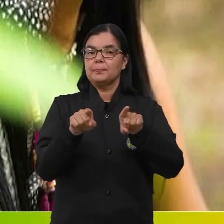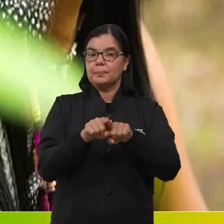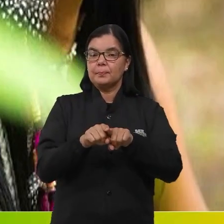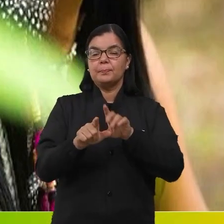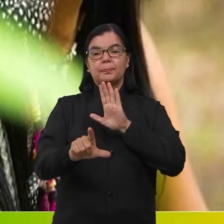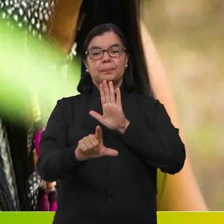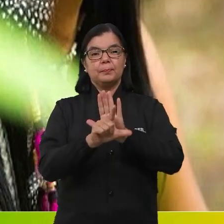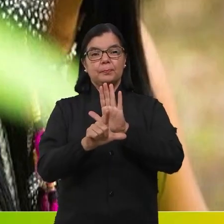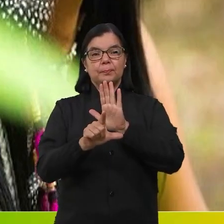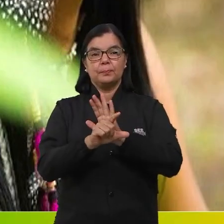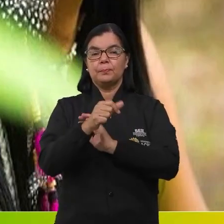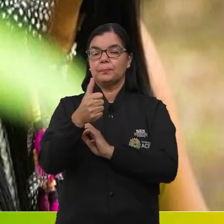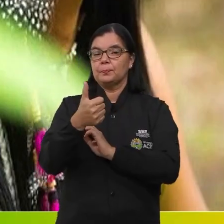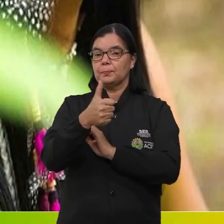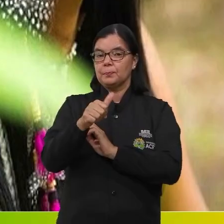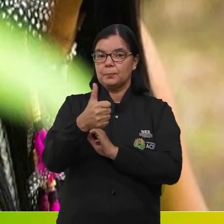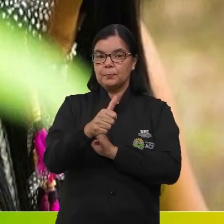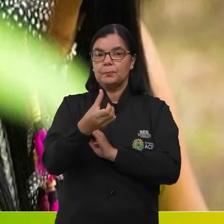Lei